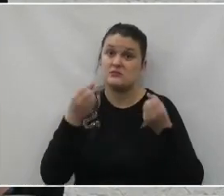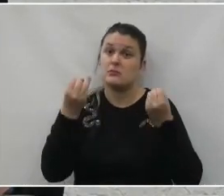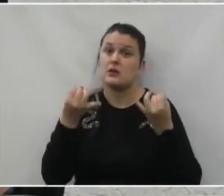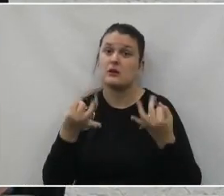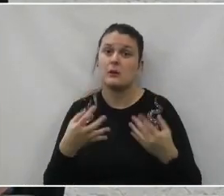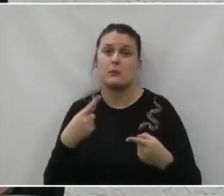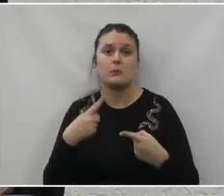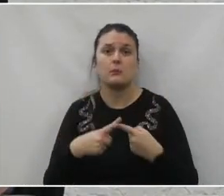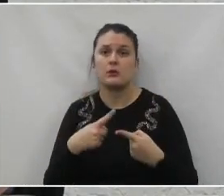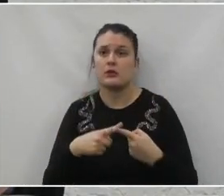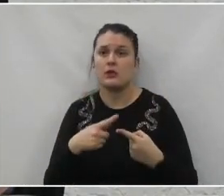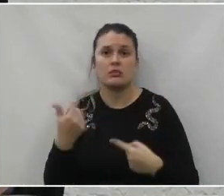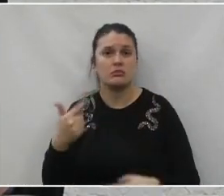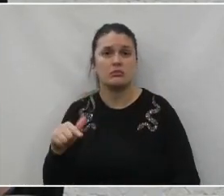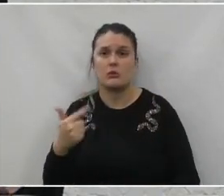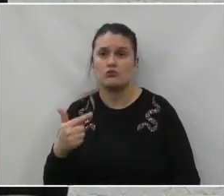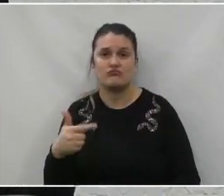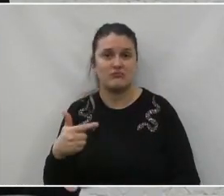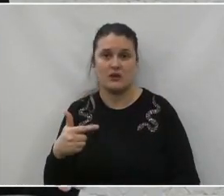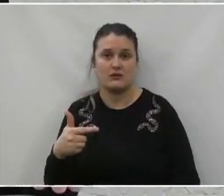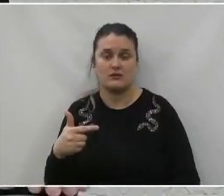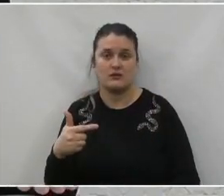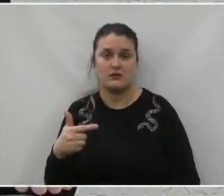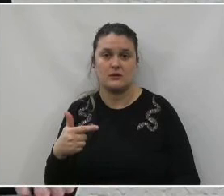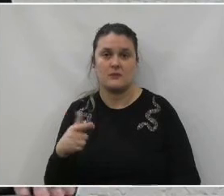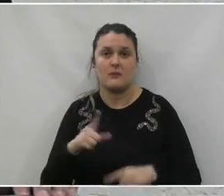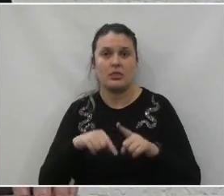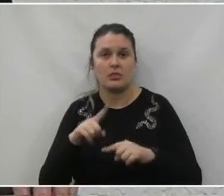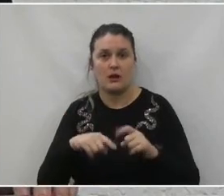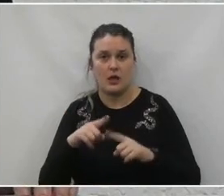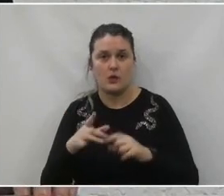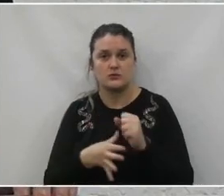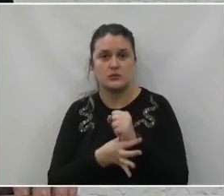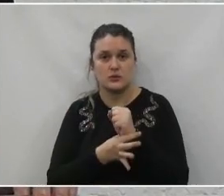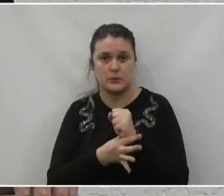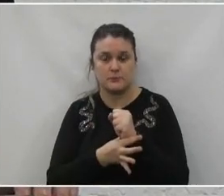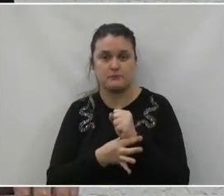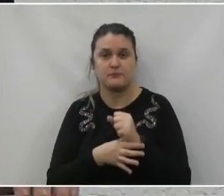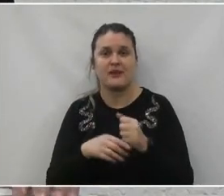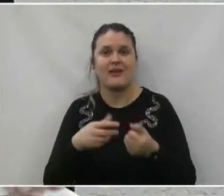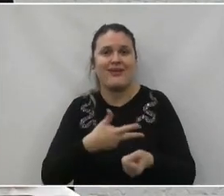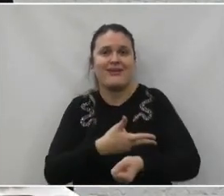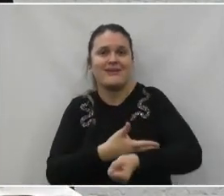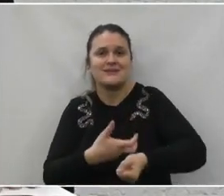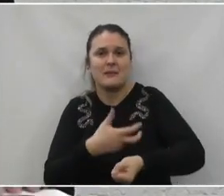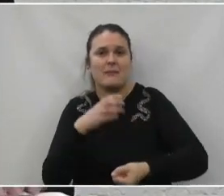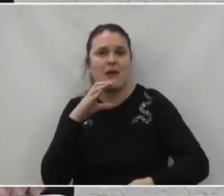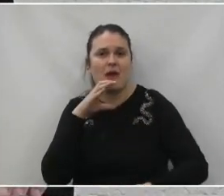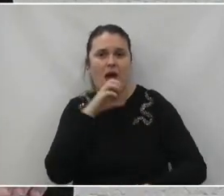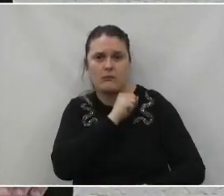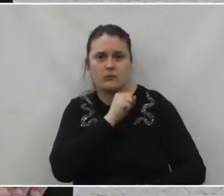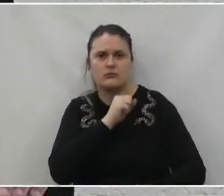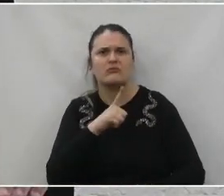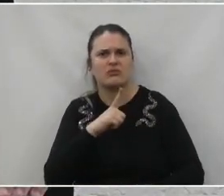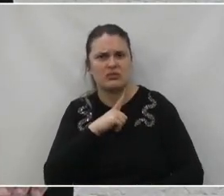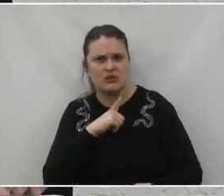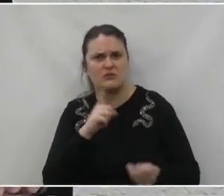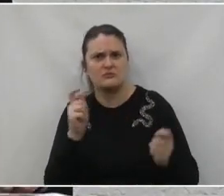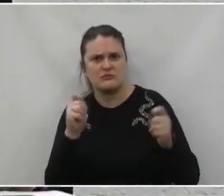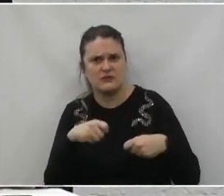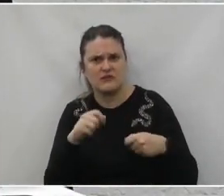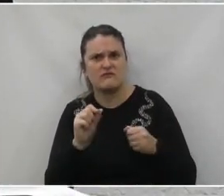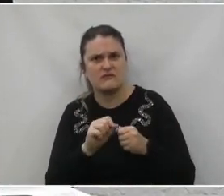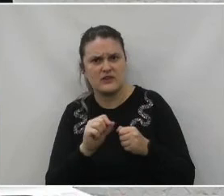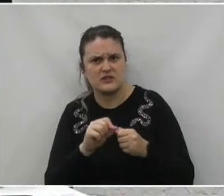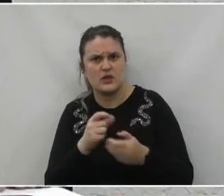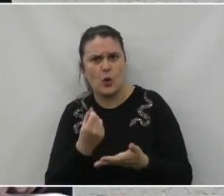do porquê de não haver o abastecimento. Sobre os testes rápidos, existe a possibilidade de ser